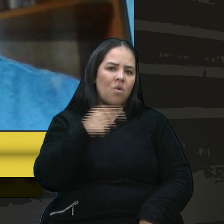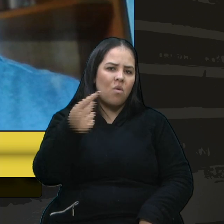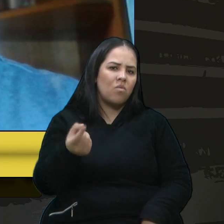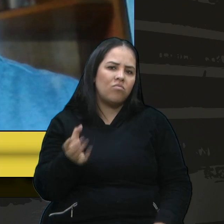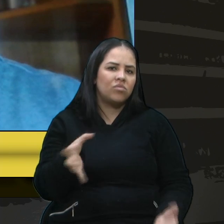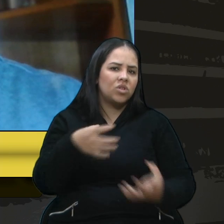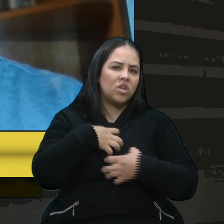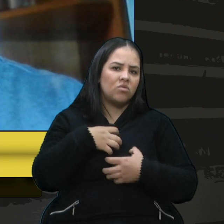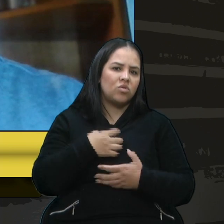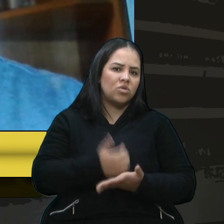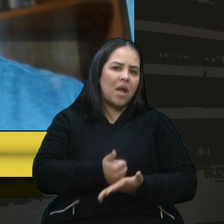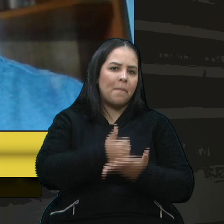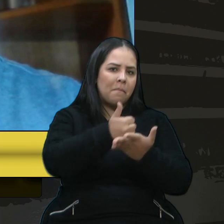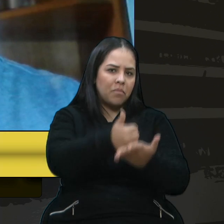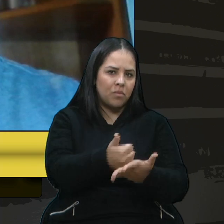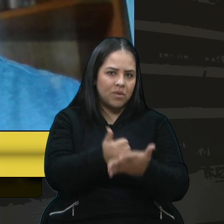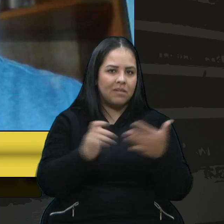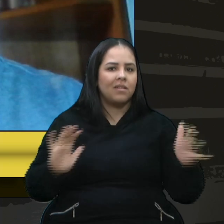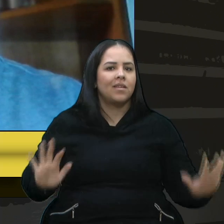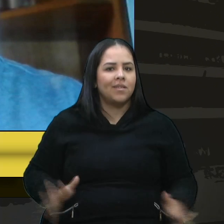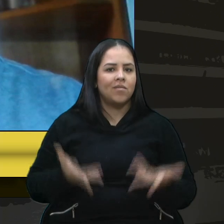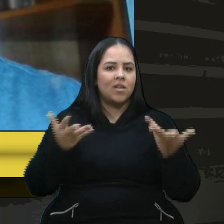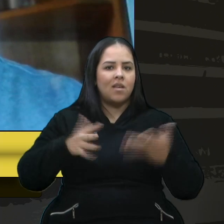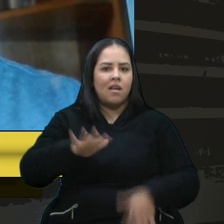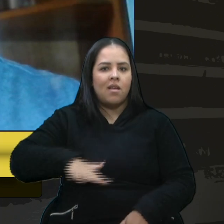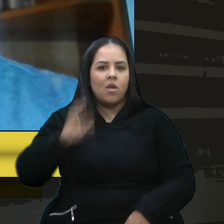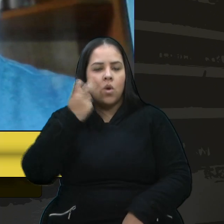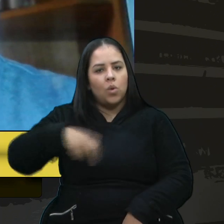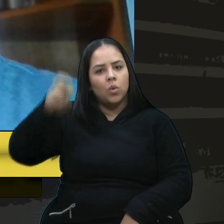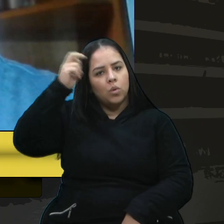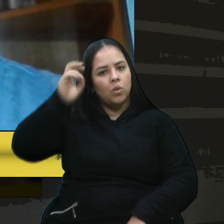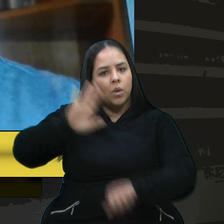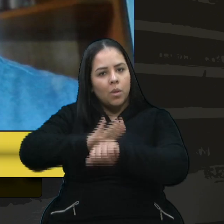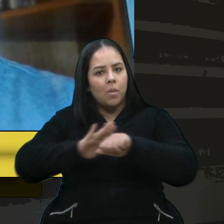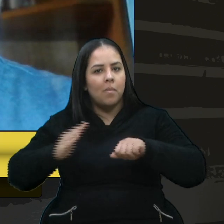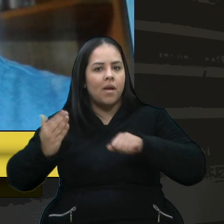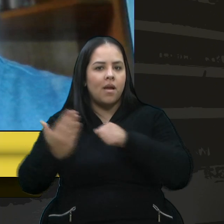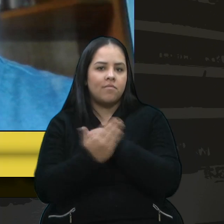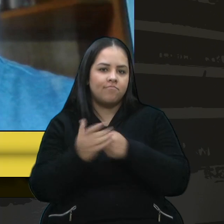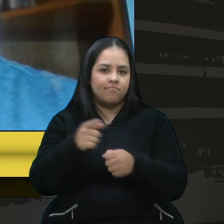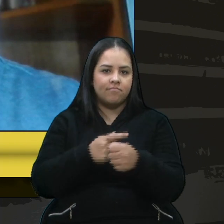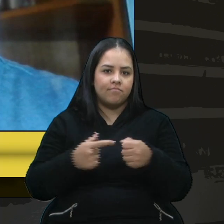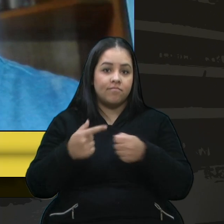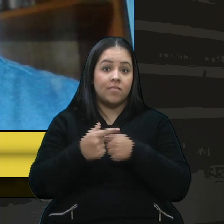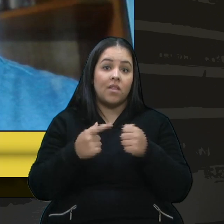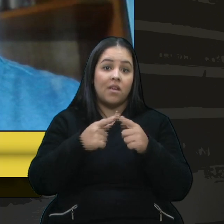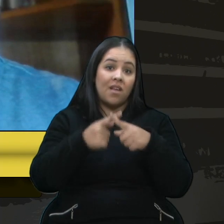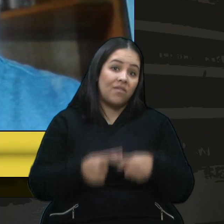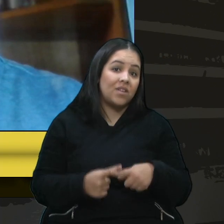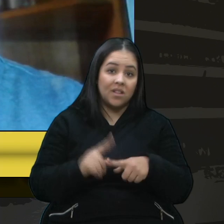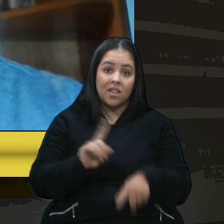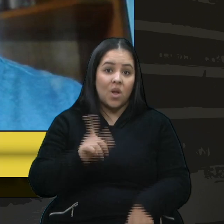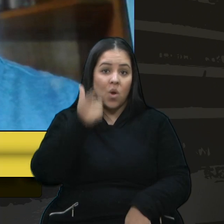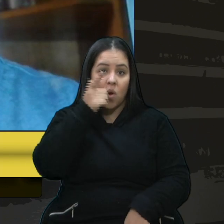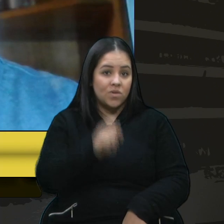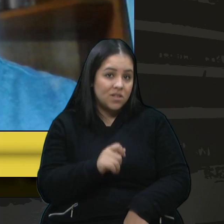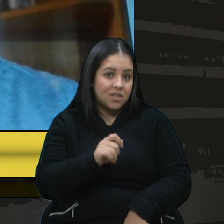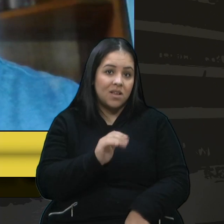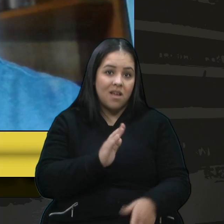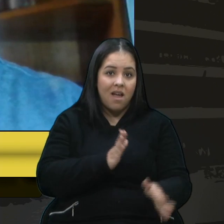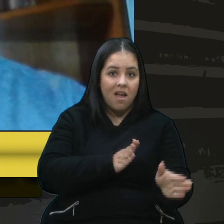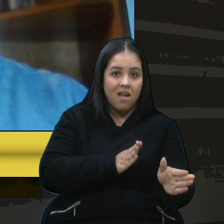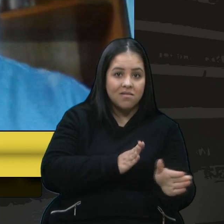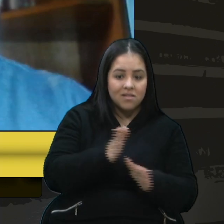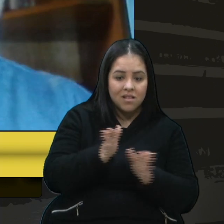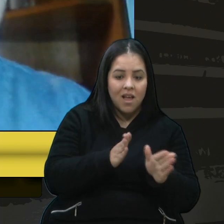de apoio e incentivo, né, à cultura dos bairros da nossa cidade e que muitas vezes não conseguem acessar o Financiarte